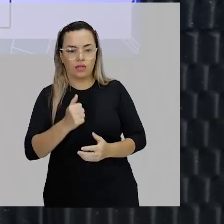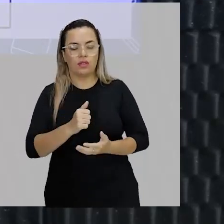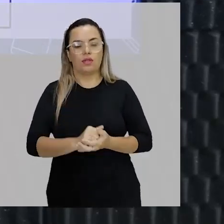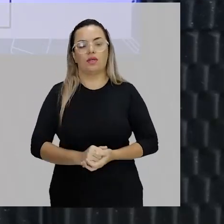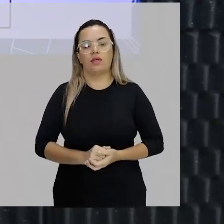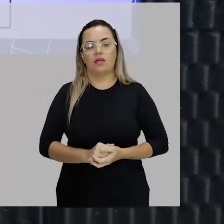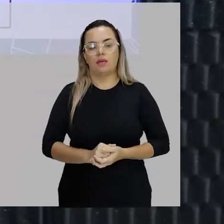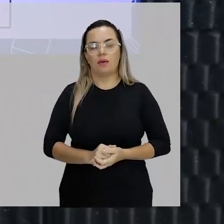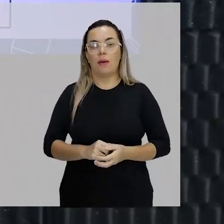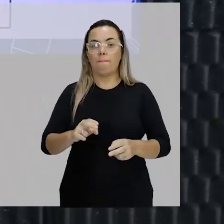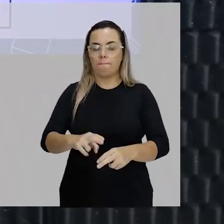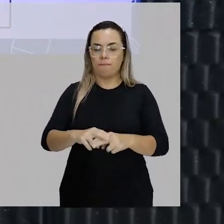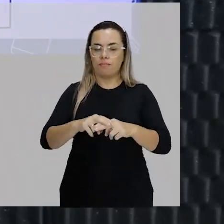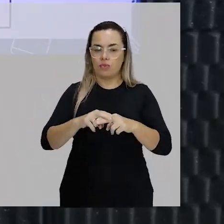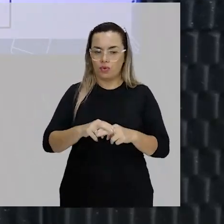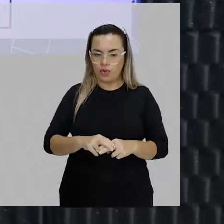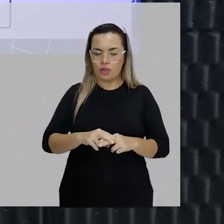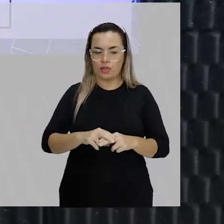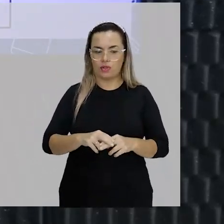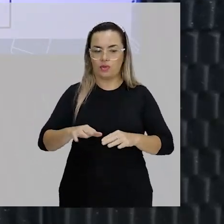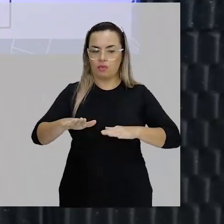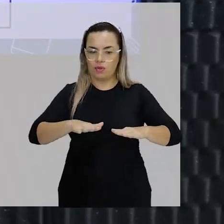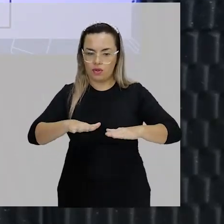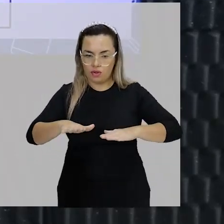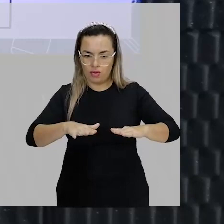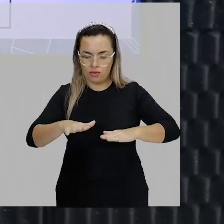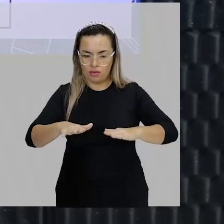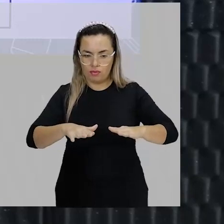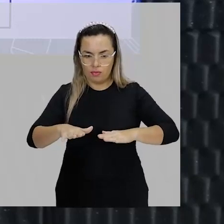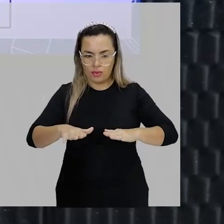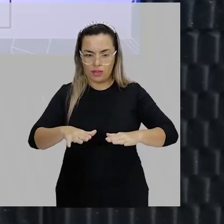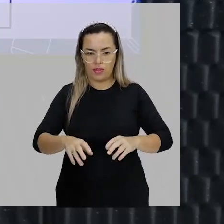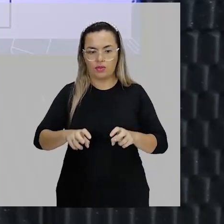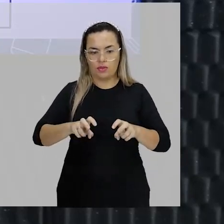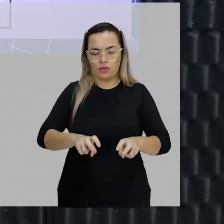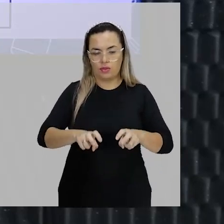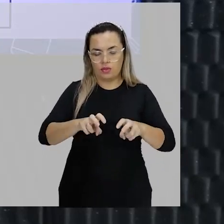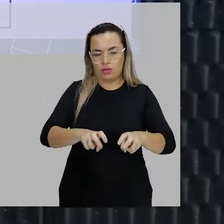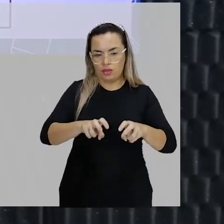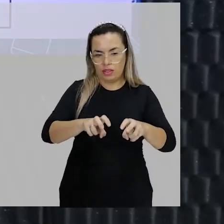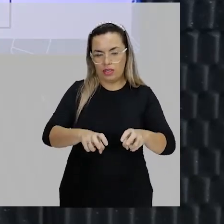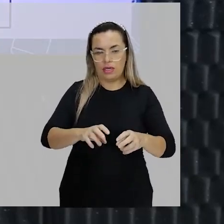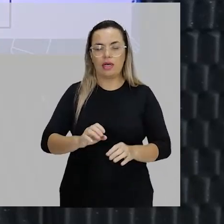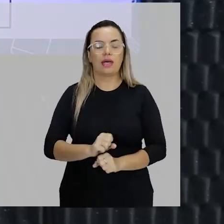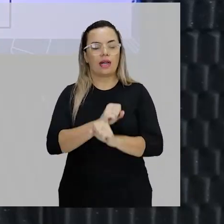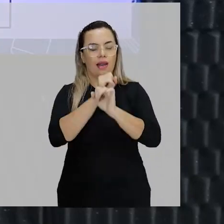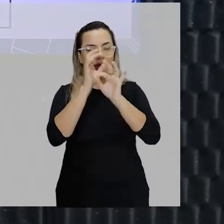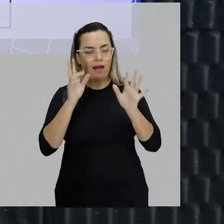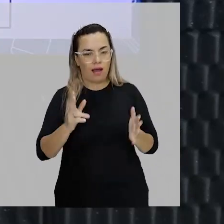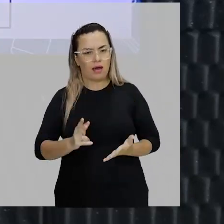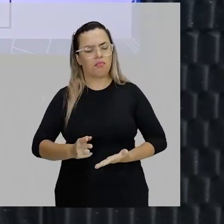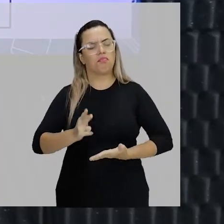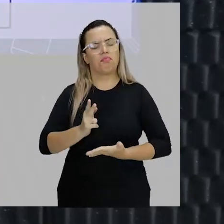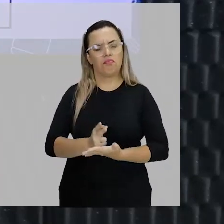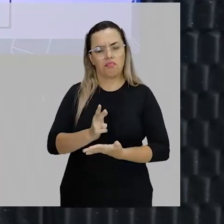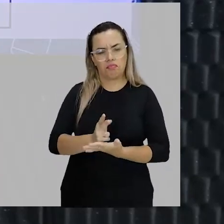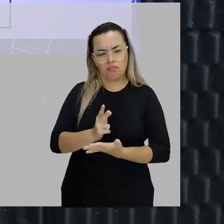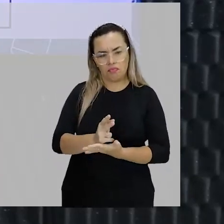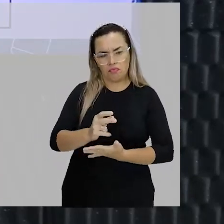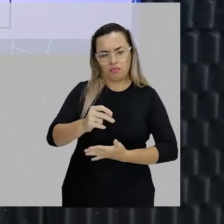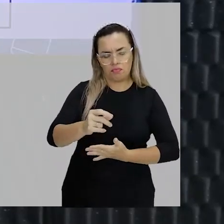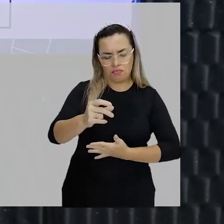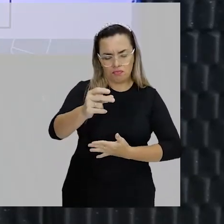movimentos. E lógico, depois, com o decorrer do tempo, o ser humano, todos os gestos motores, a grande maioria dos